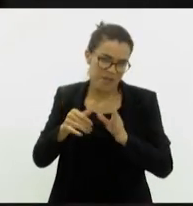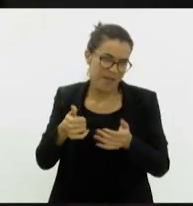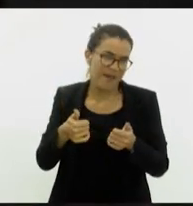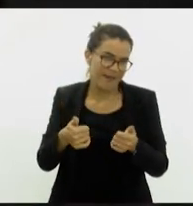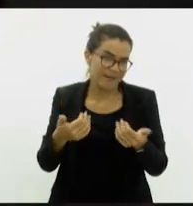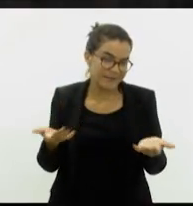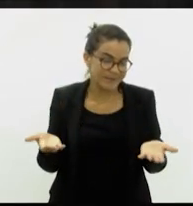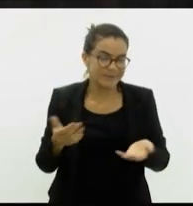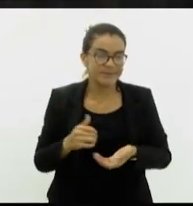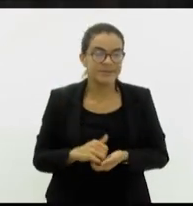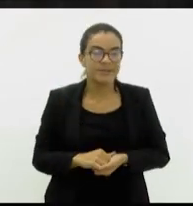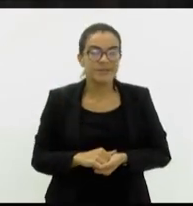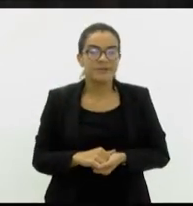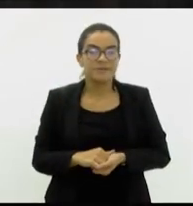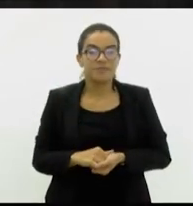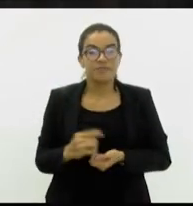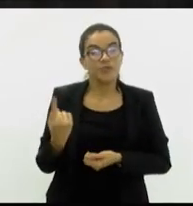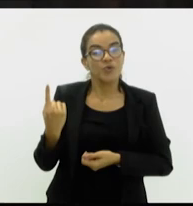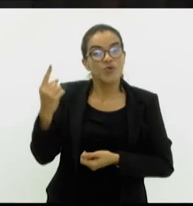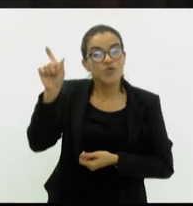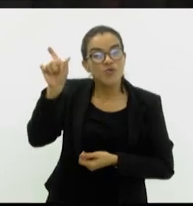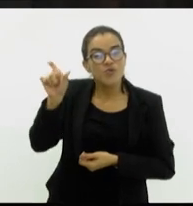bem uma